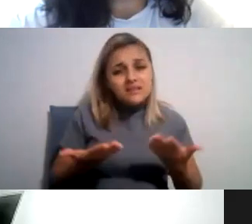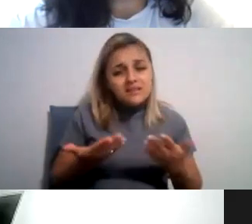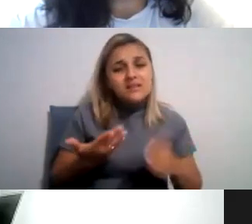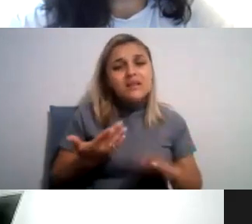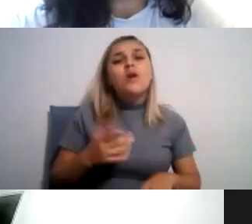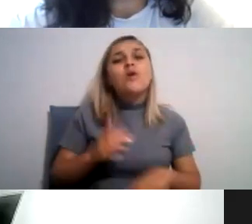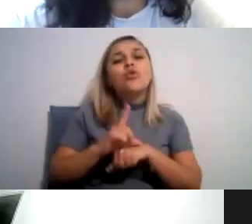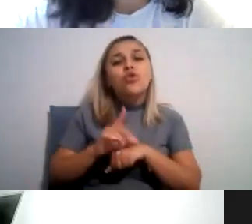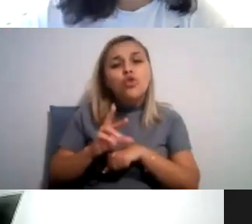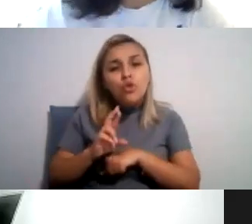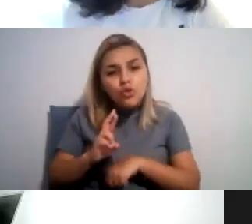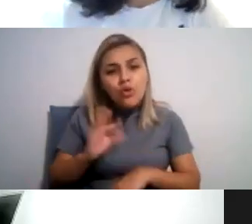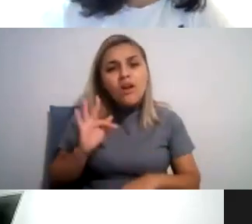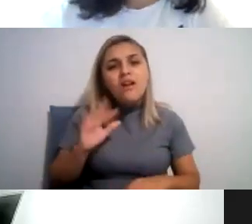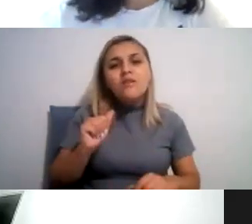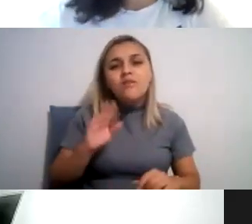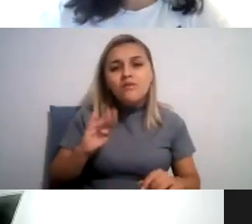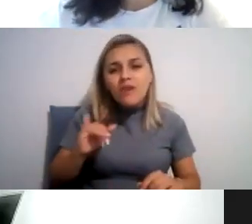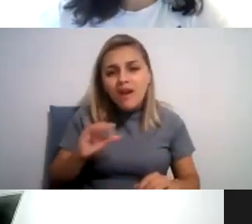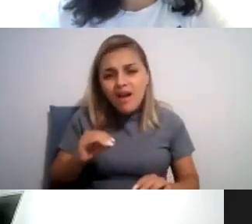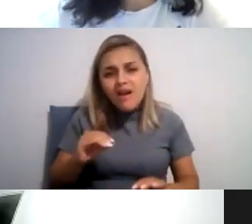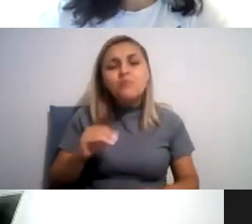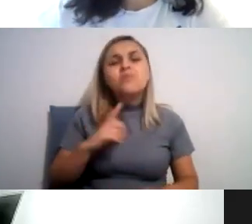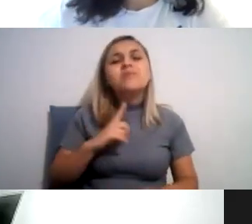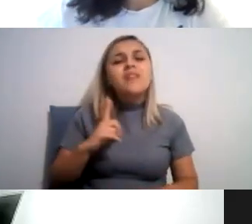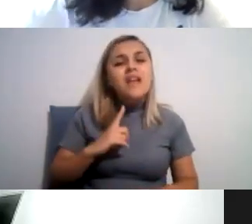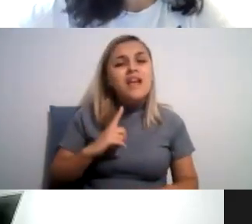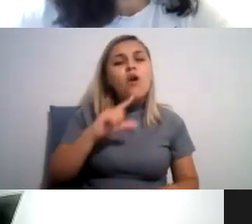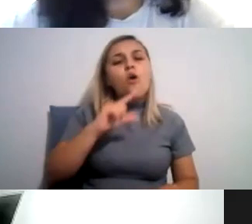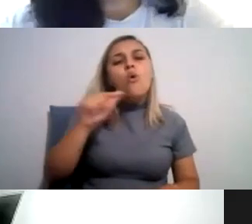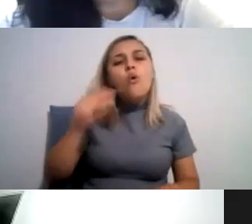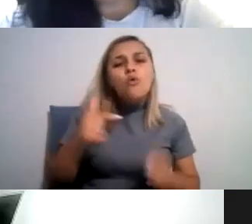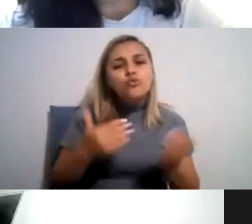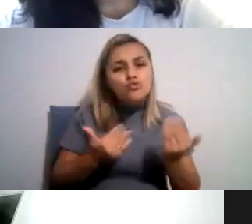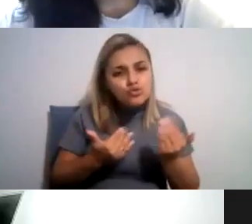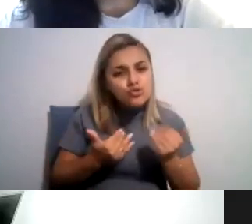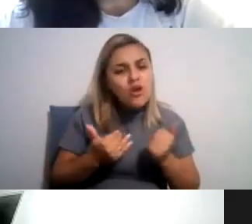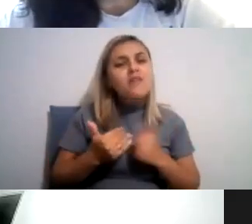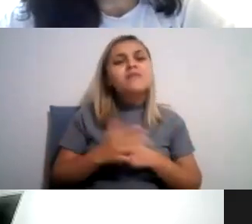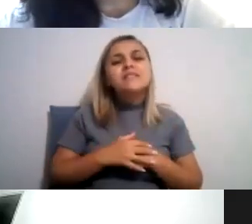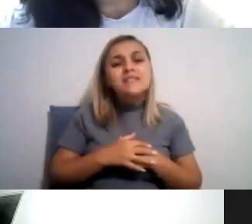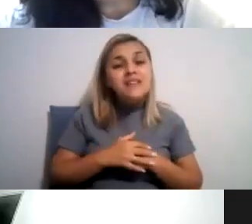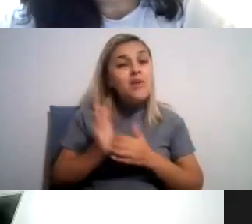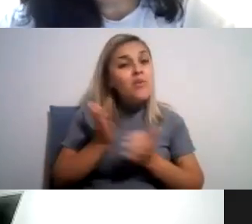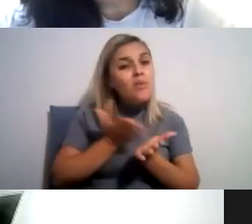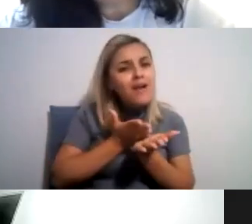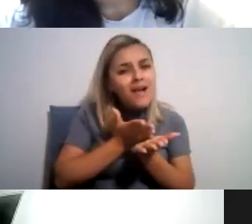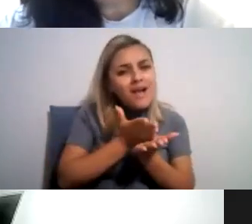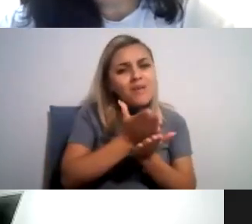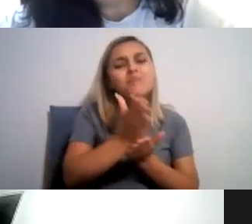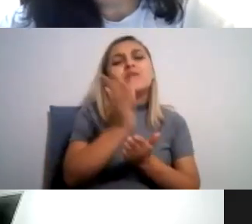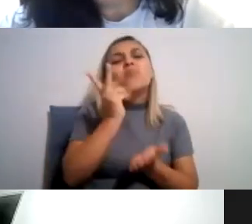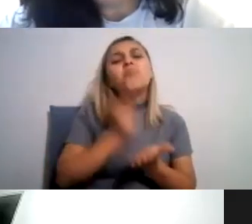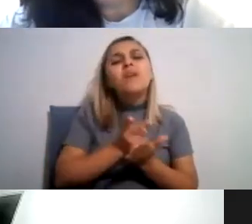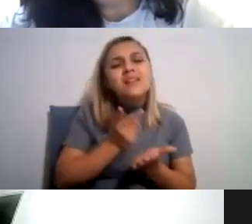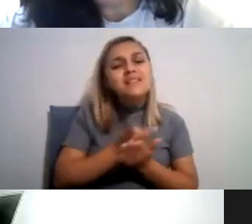outros jovens, né? Que também seguem o mesmo caminho, estão seguindo o mesmo caminho, e isso é muito importante